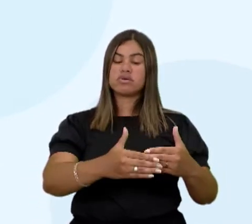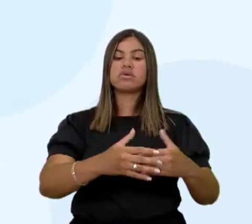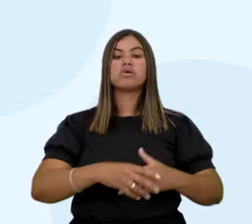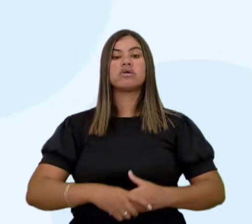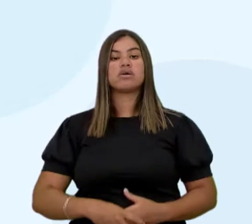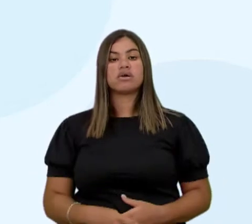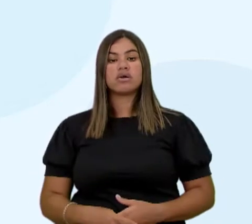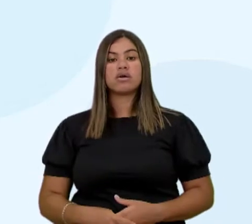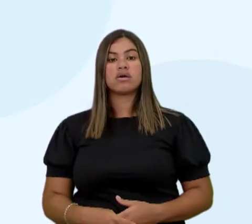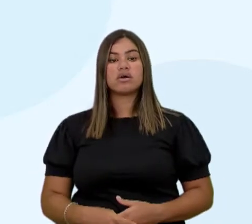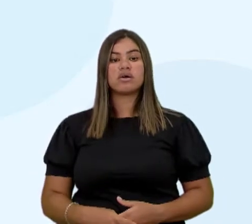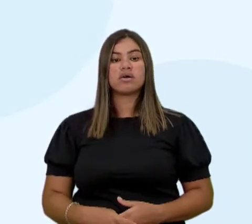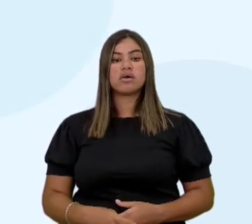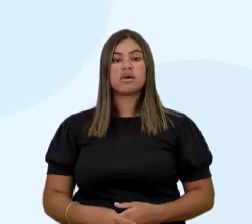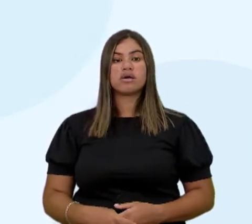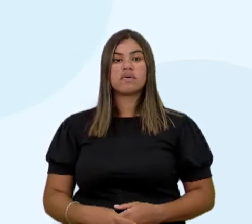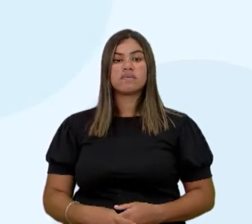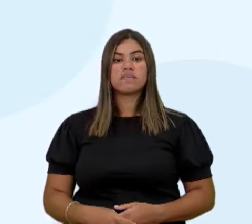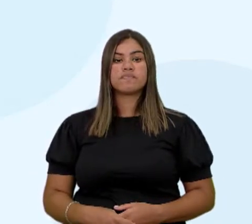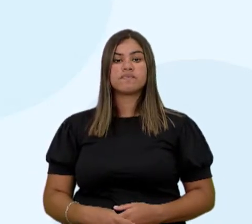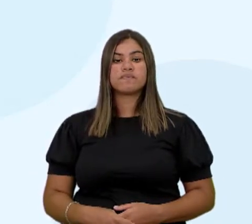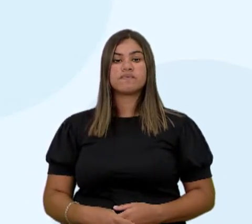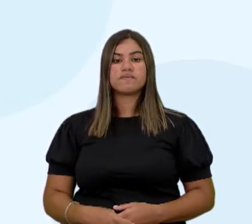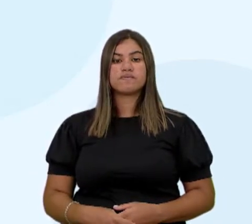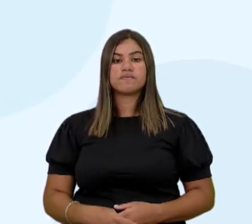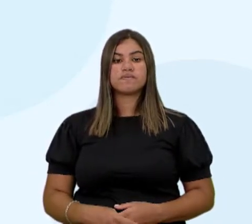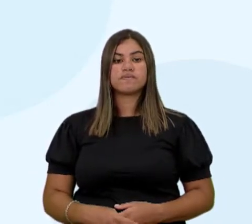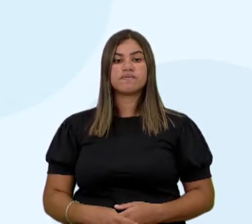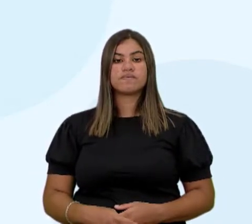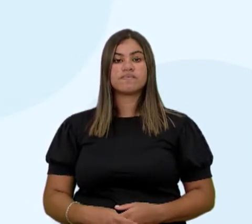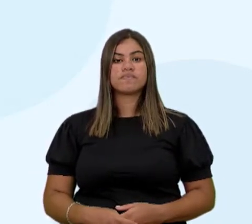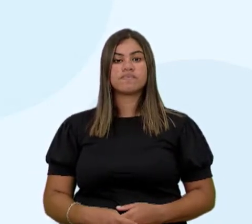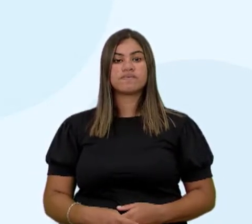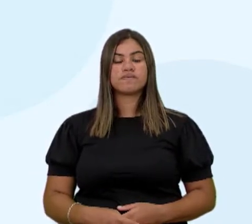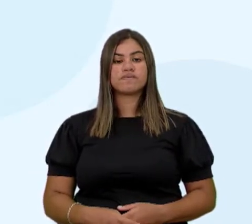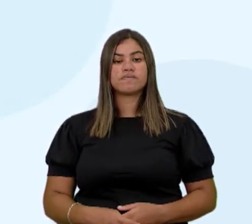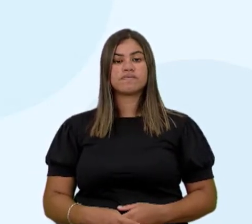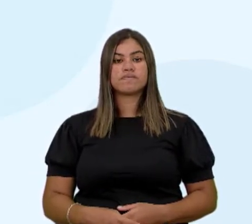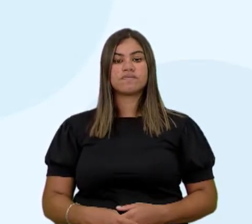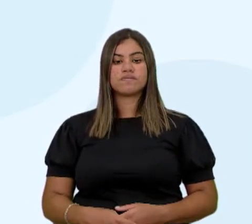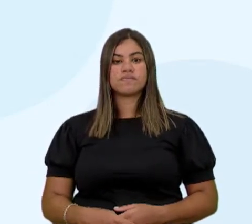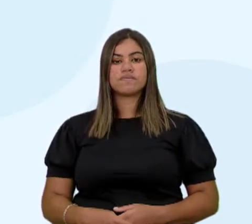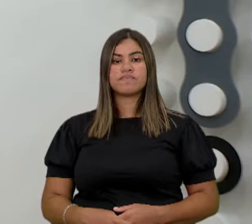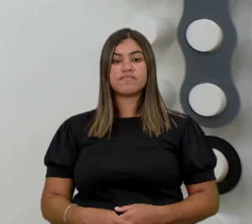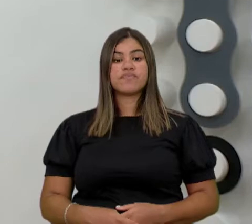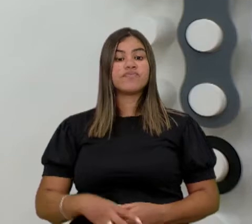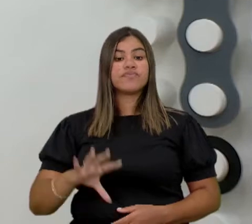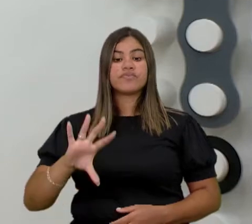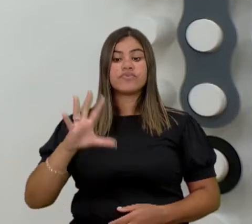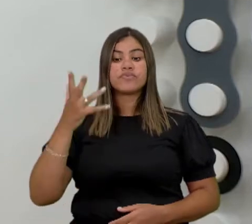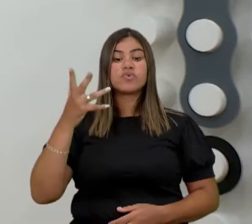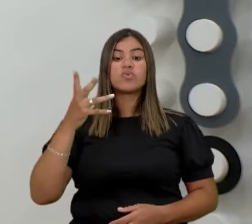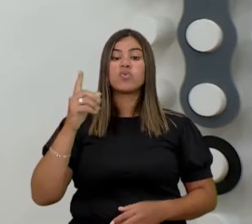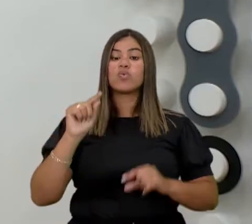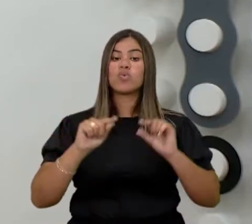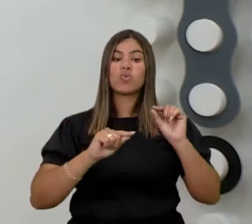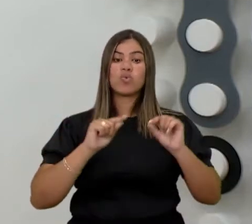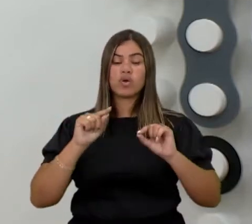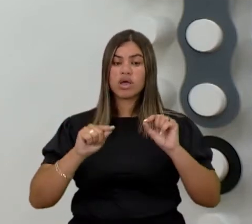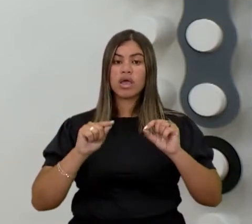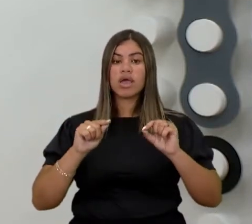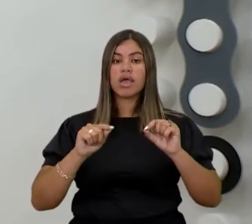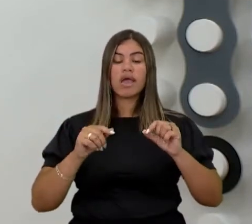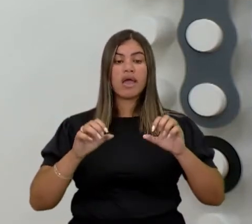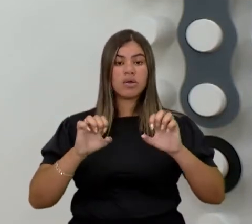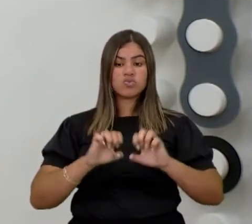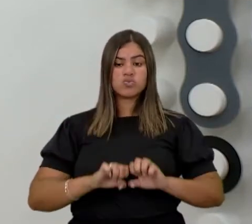maiores, né? Pode voltar aqui para mim, pode ir lá, vamos lá aqui. O que acontece? As estruturas que